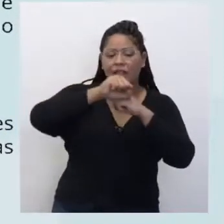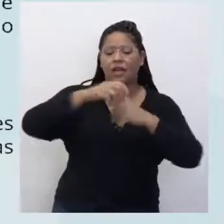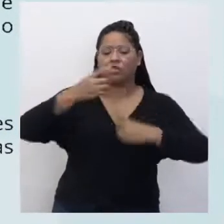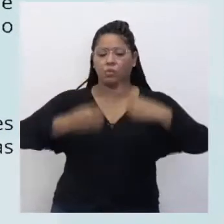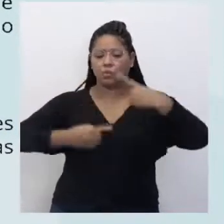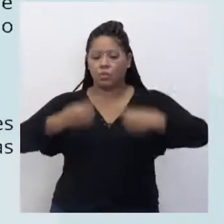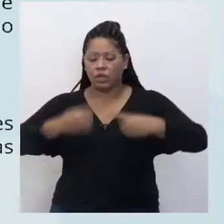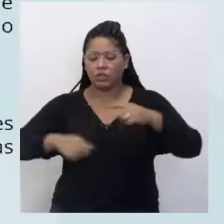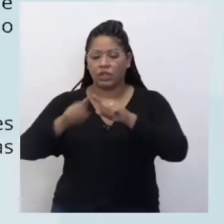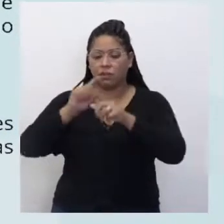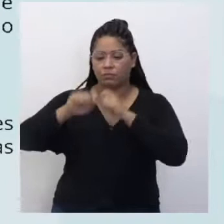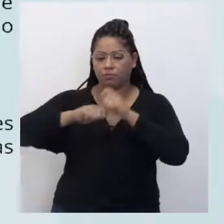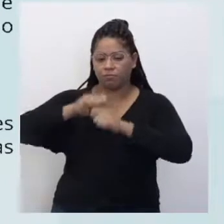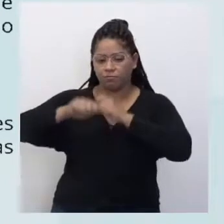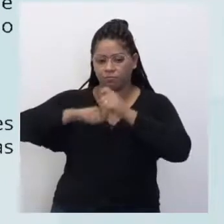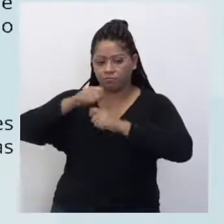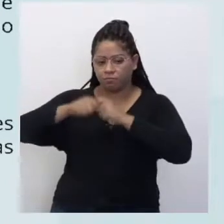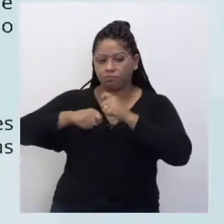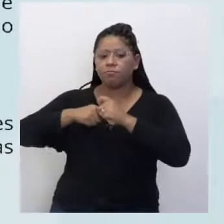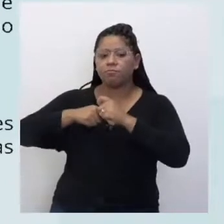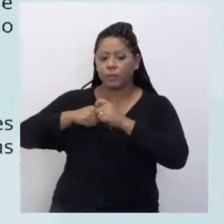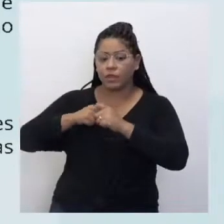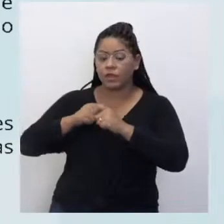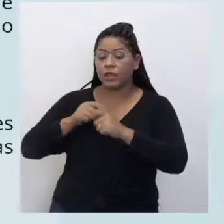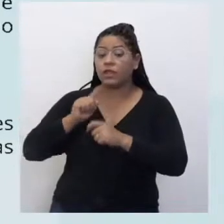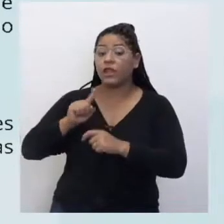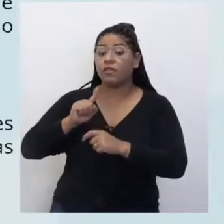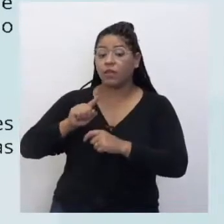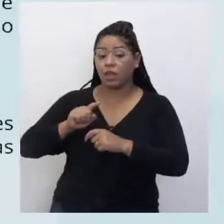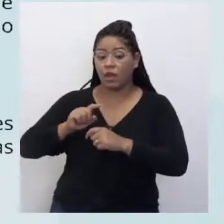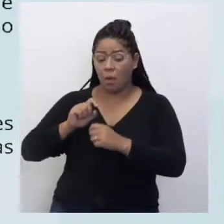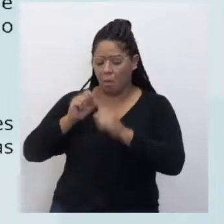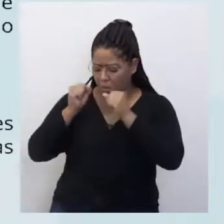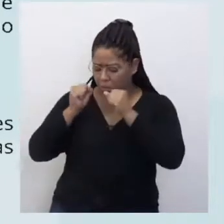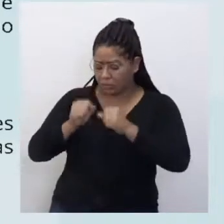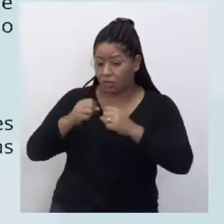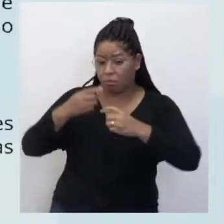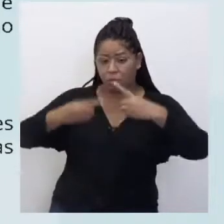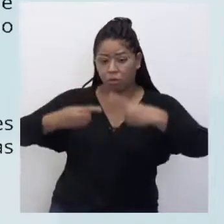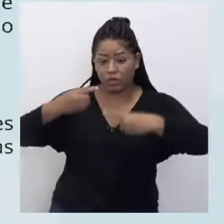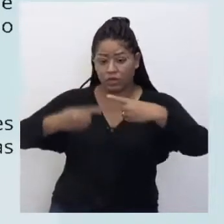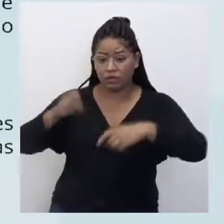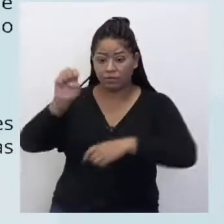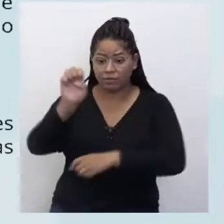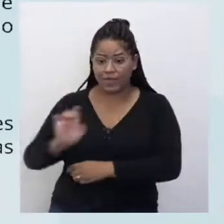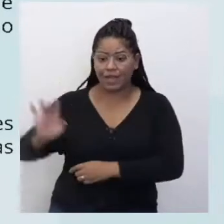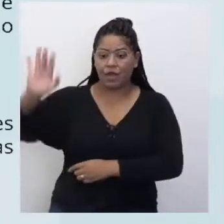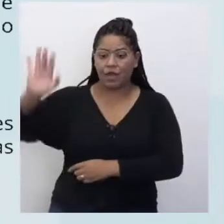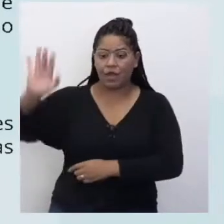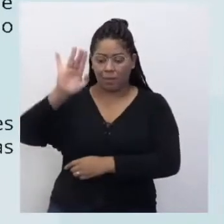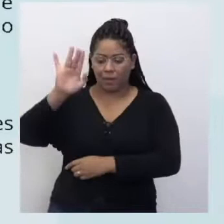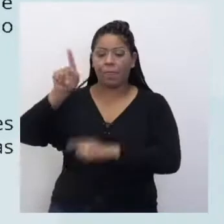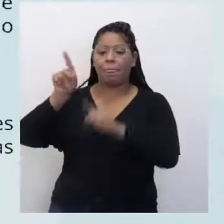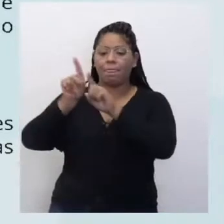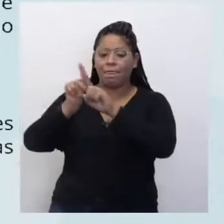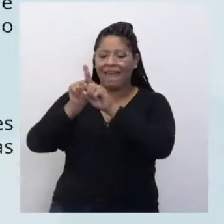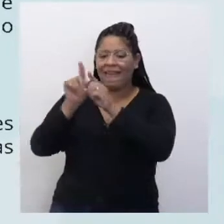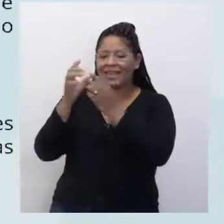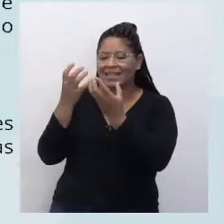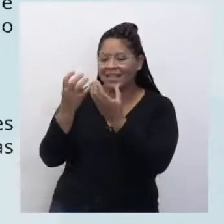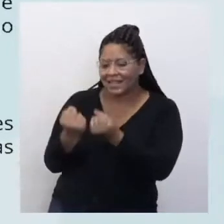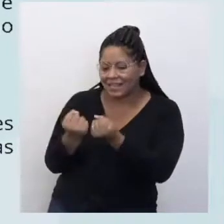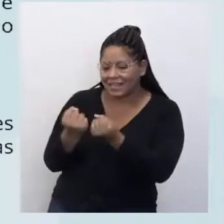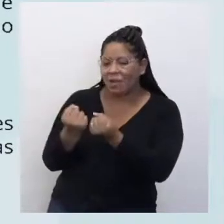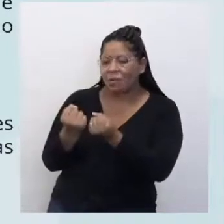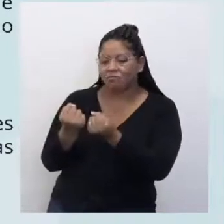econômico que favoreceu a desfragmentação do poder político na Europa Ocidental e a centralização do poder na figura dos